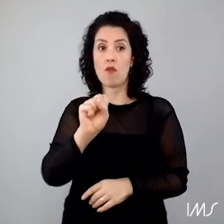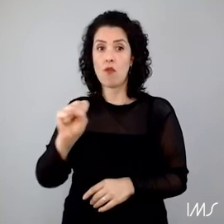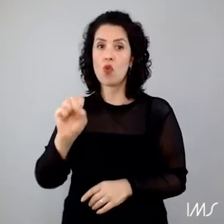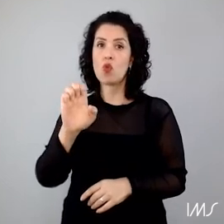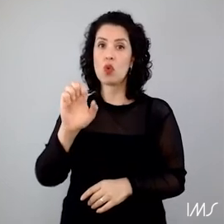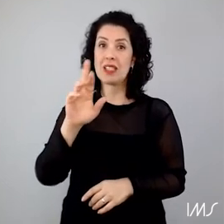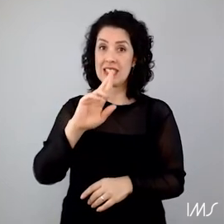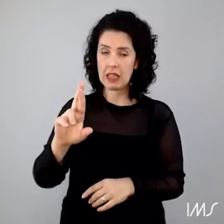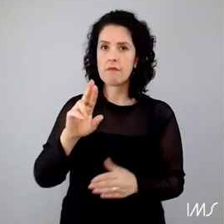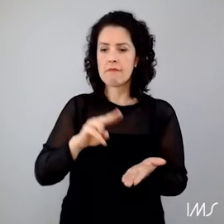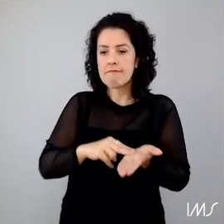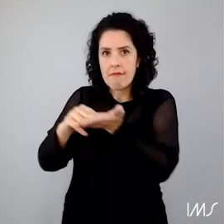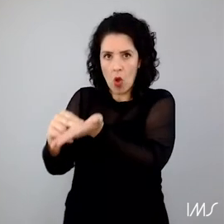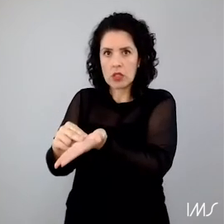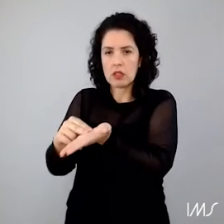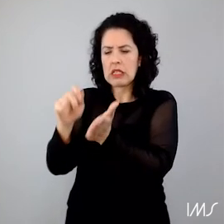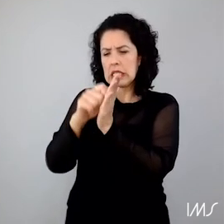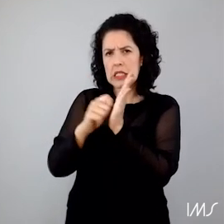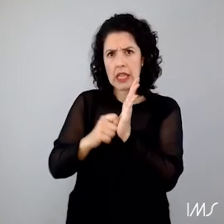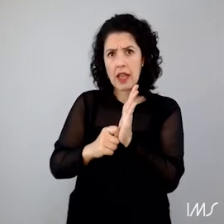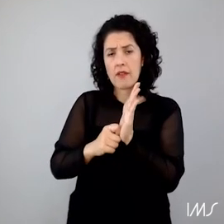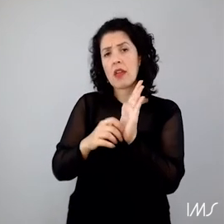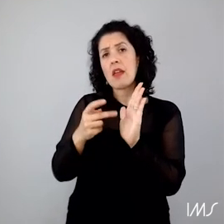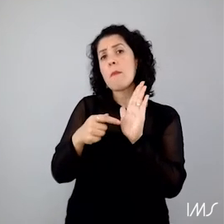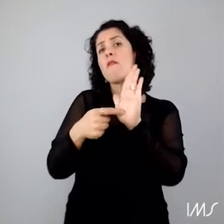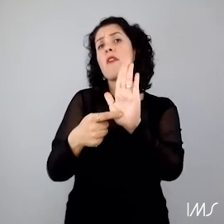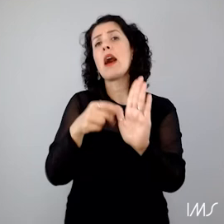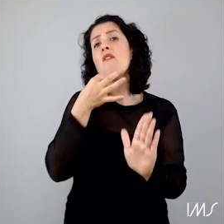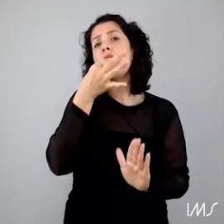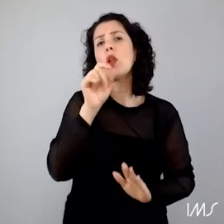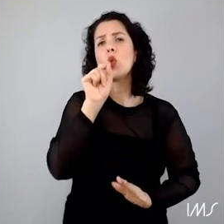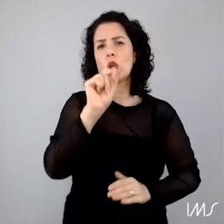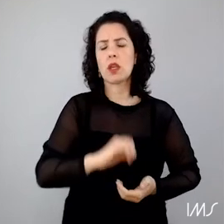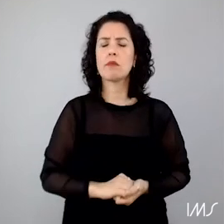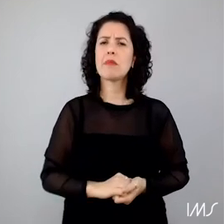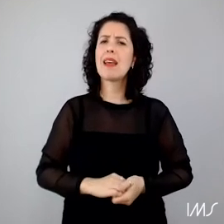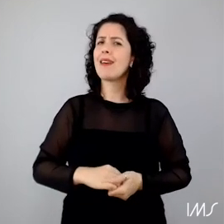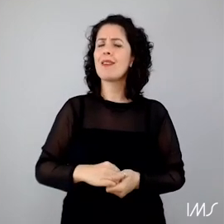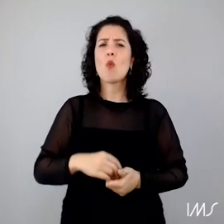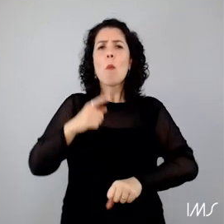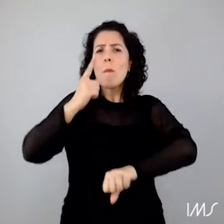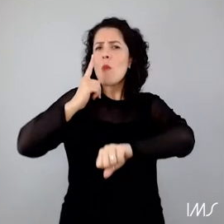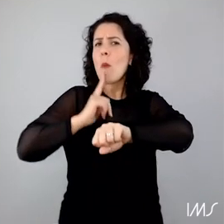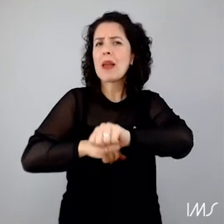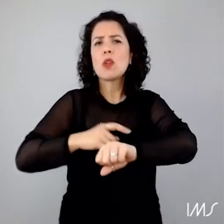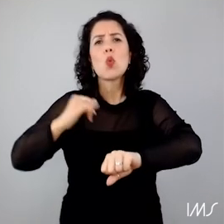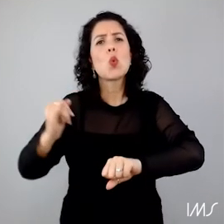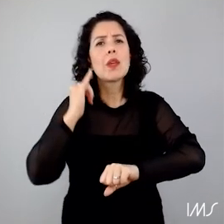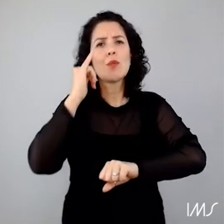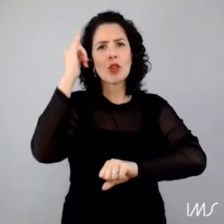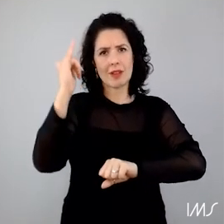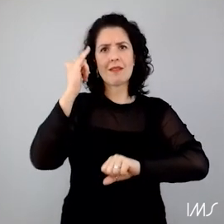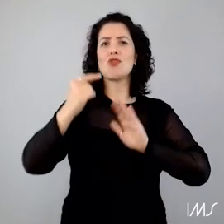comenta um momento importante, né, de apresentação do ensaio